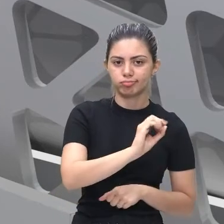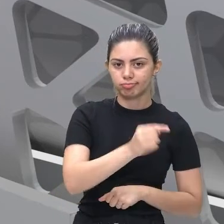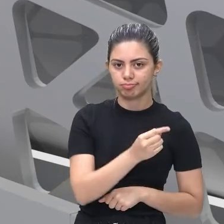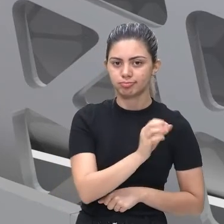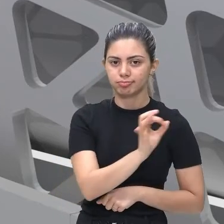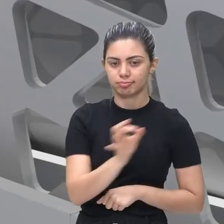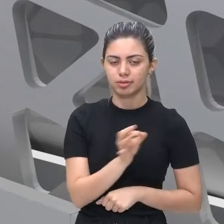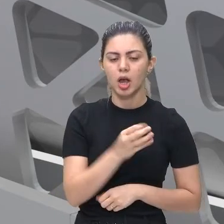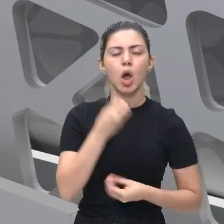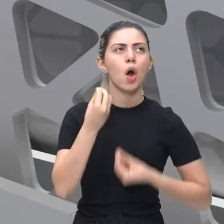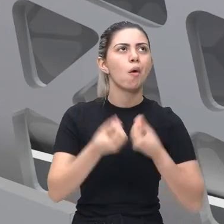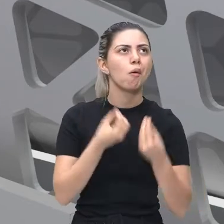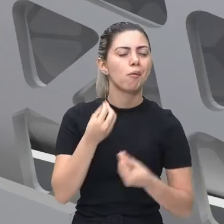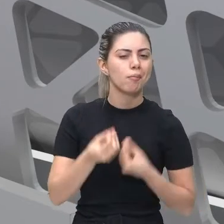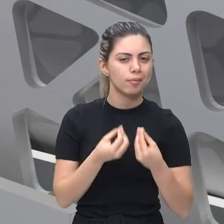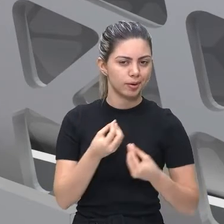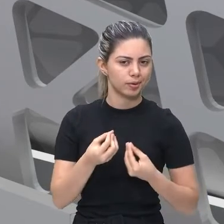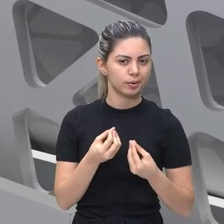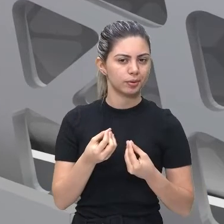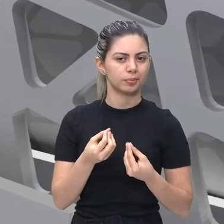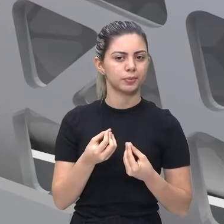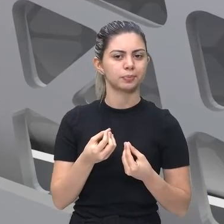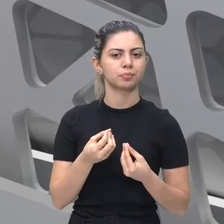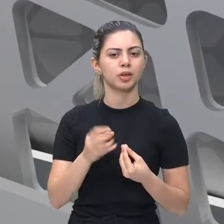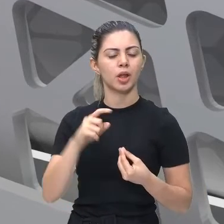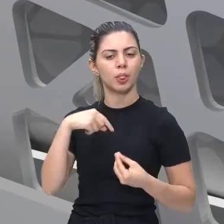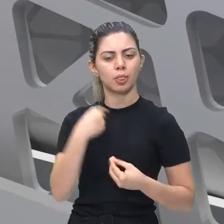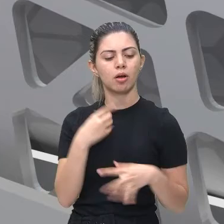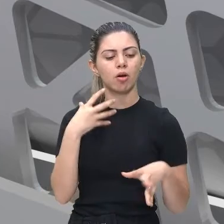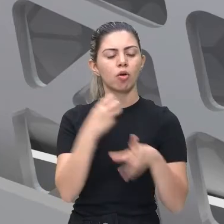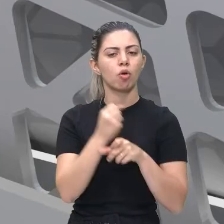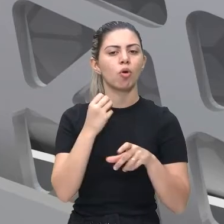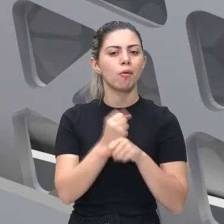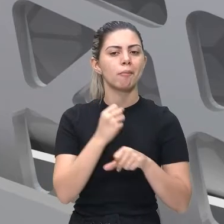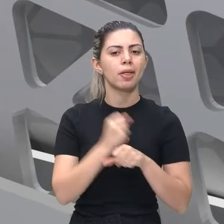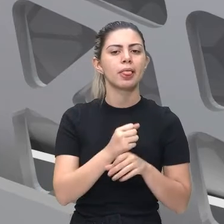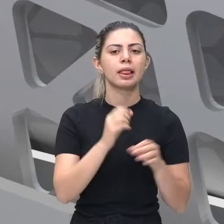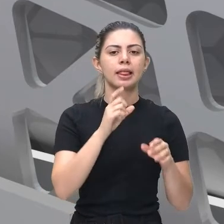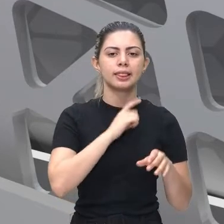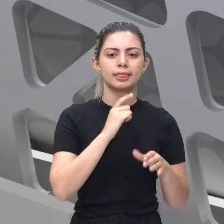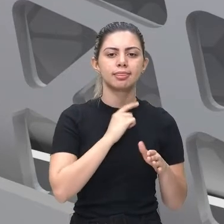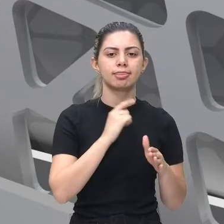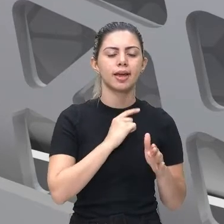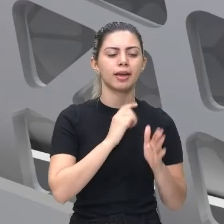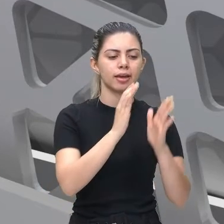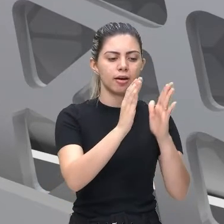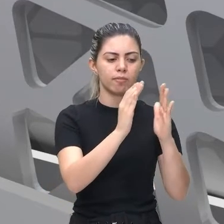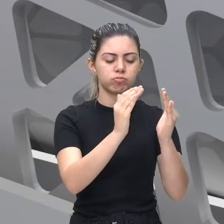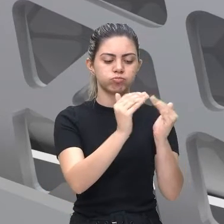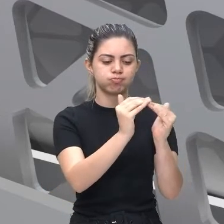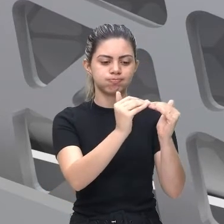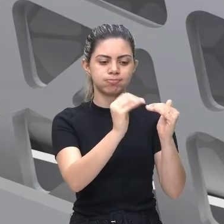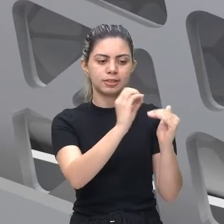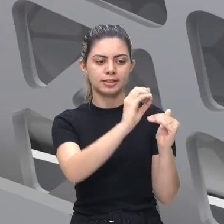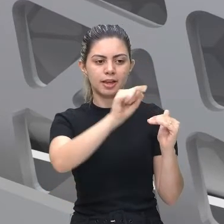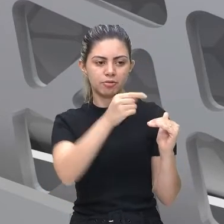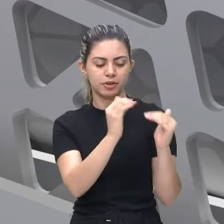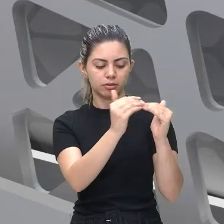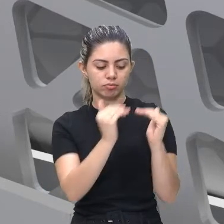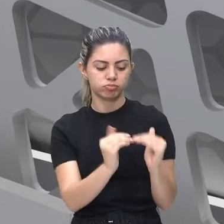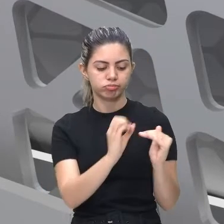Como é que eu estruturo isso? A conta ela vai ser estruturada exatamente vírgula embaixo de